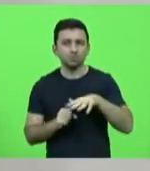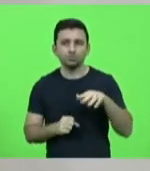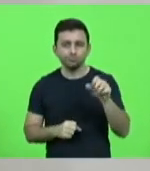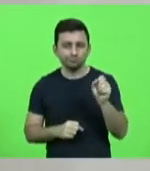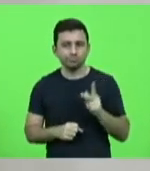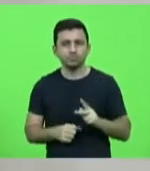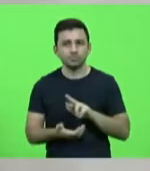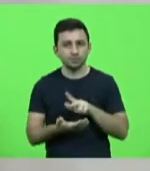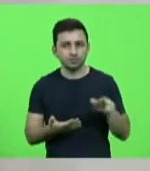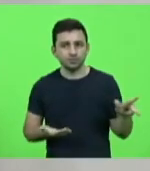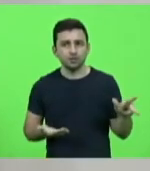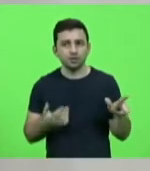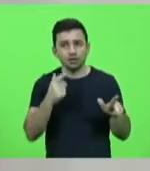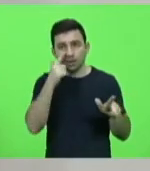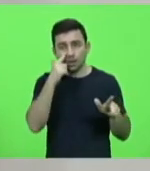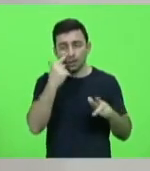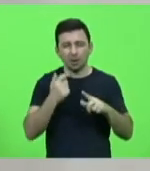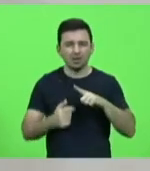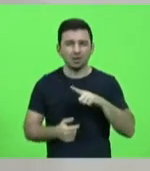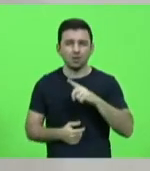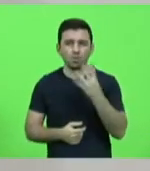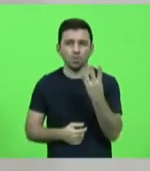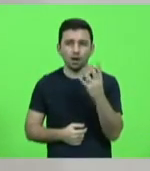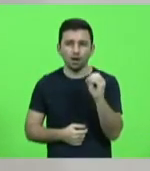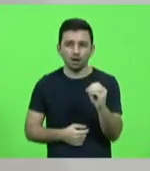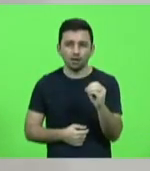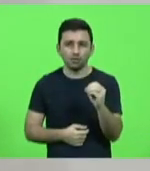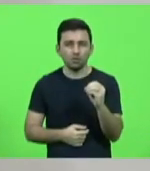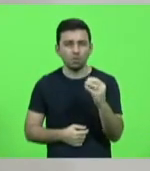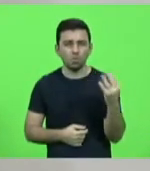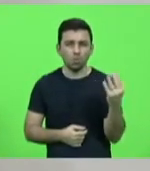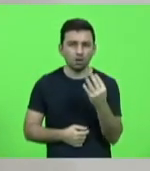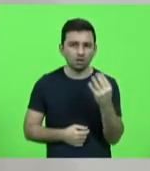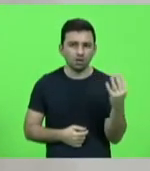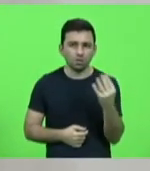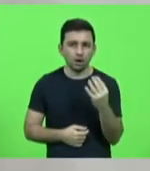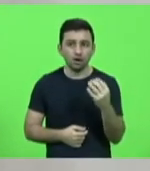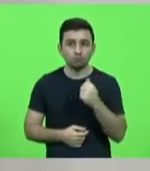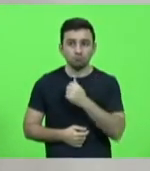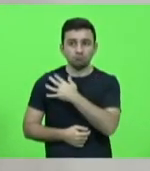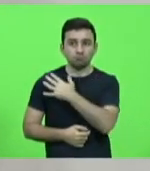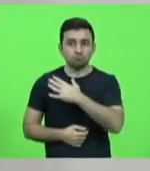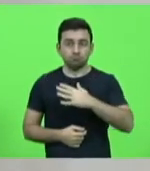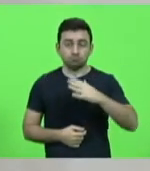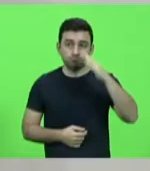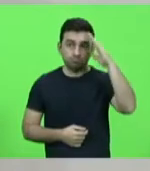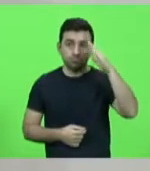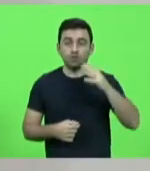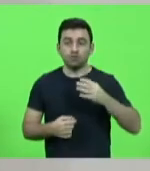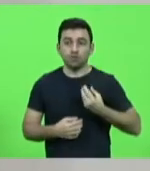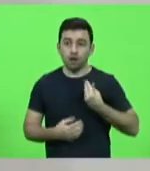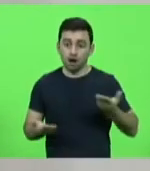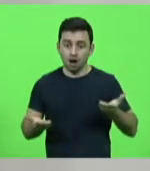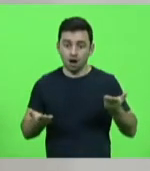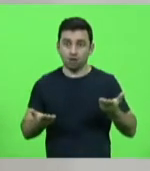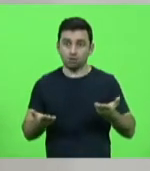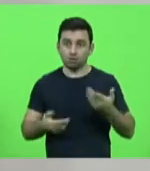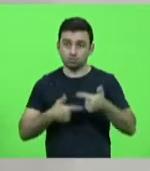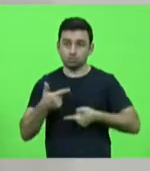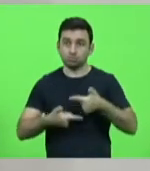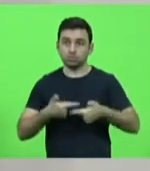temos 40 ou 44 coronéis na ativa e